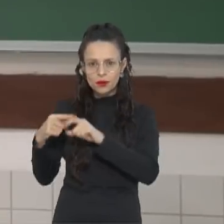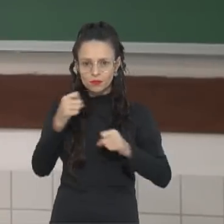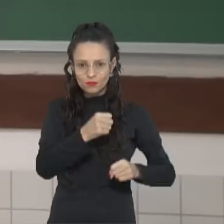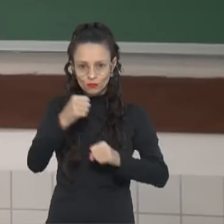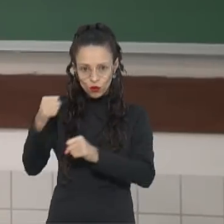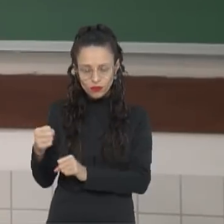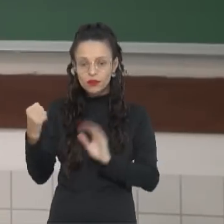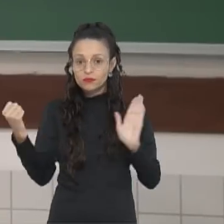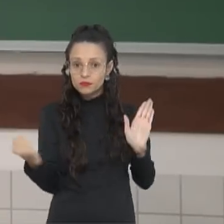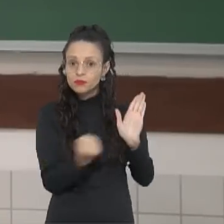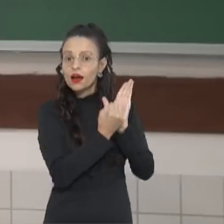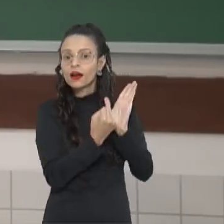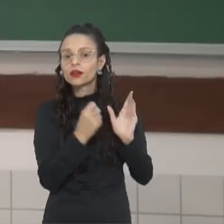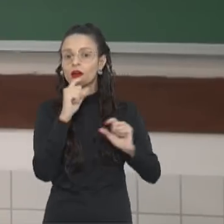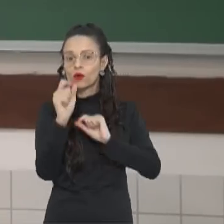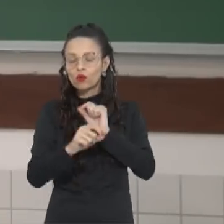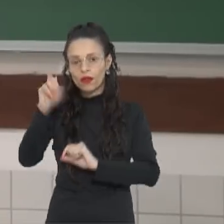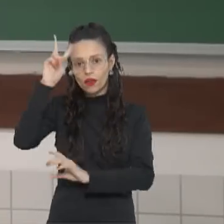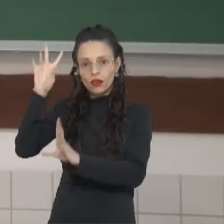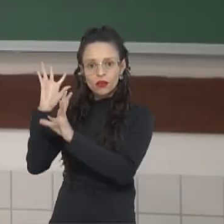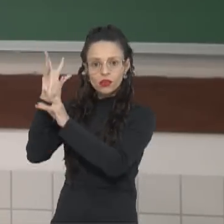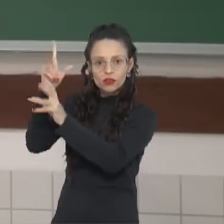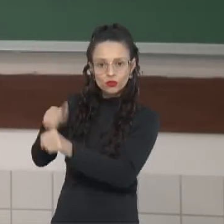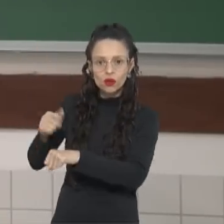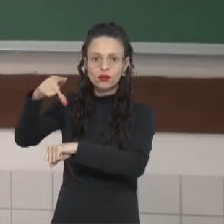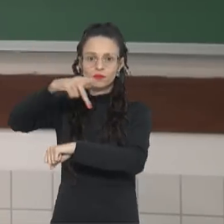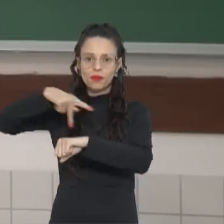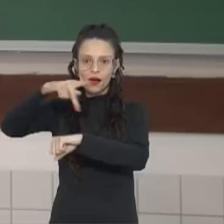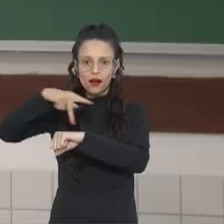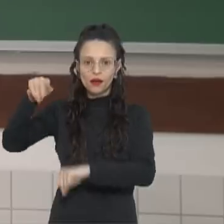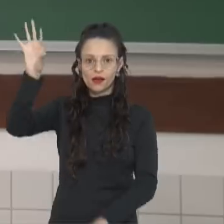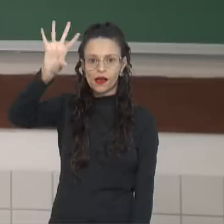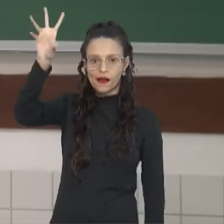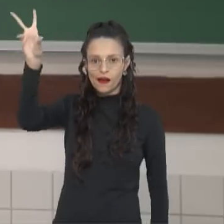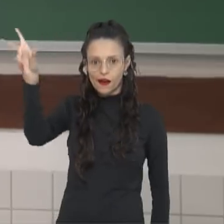marcam as histórias dos países africanos